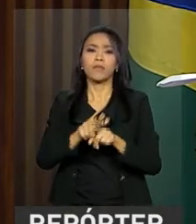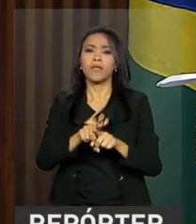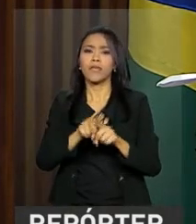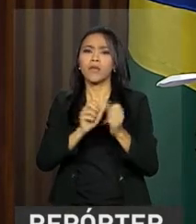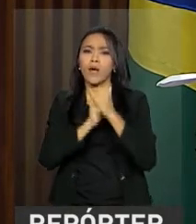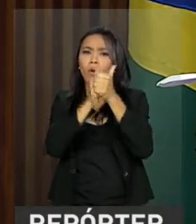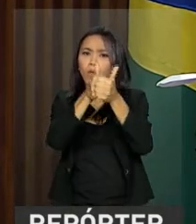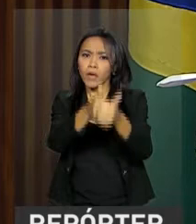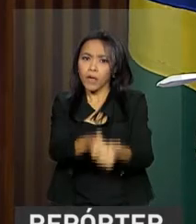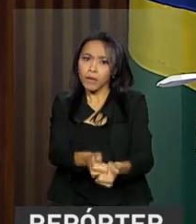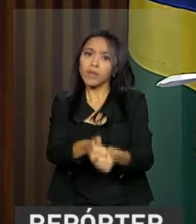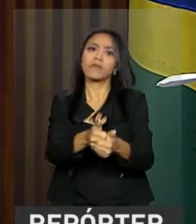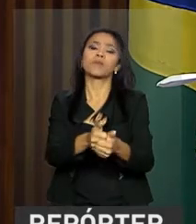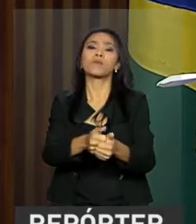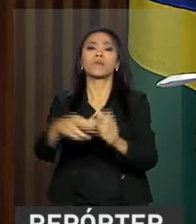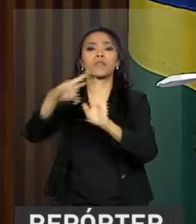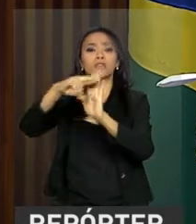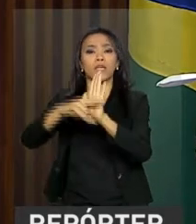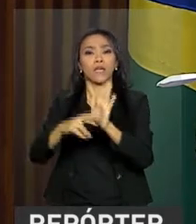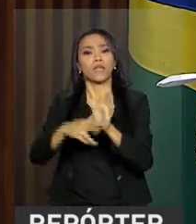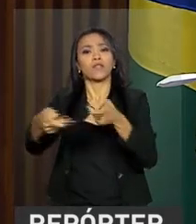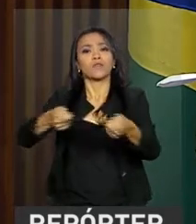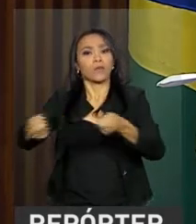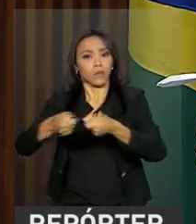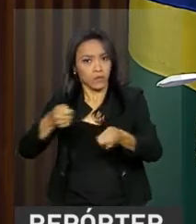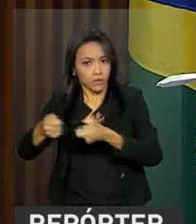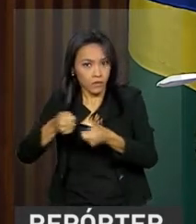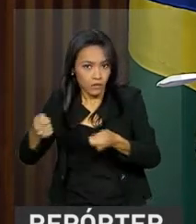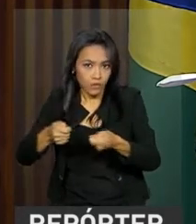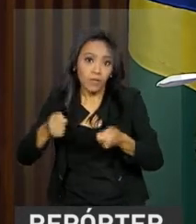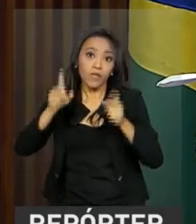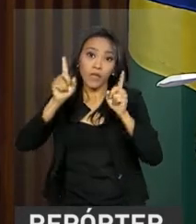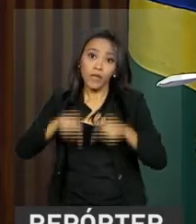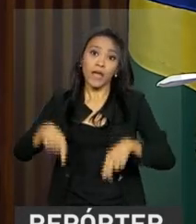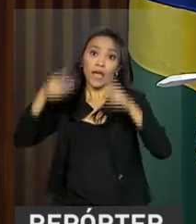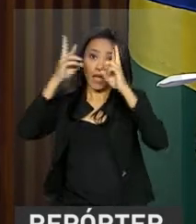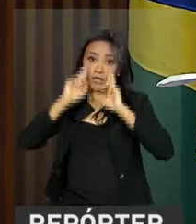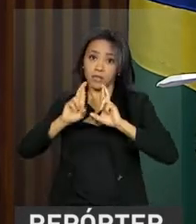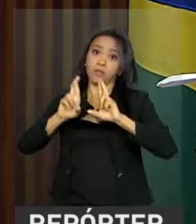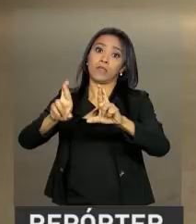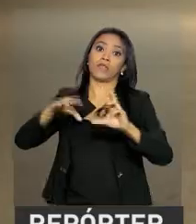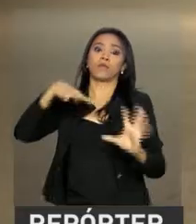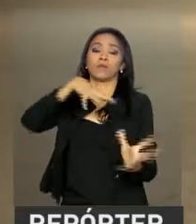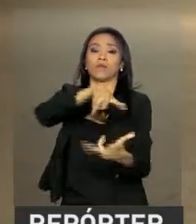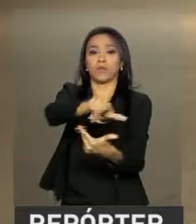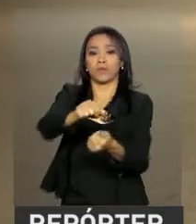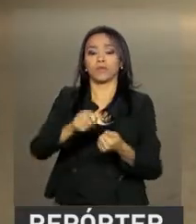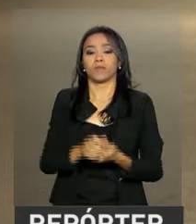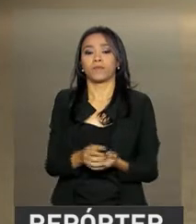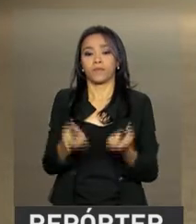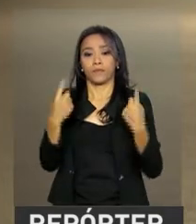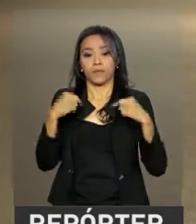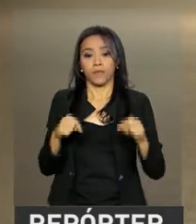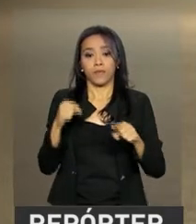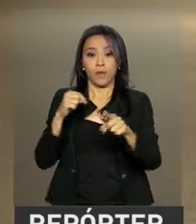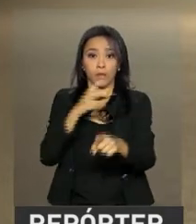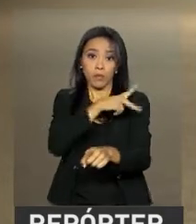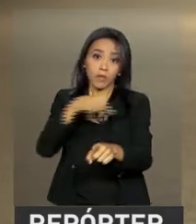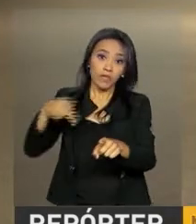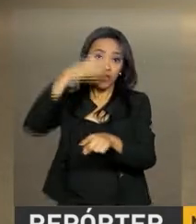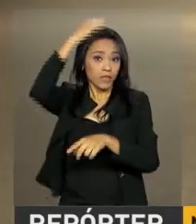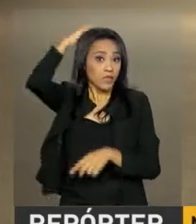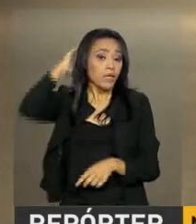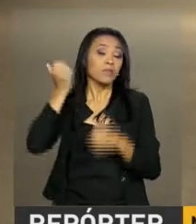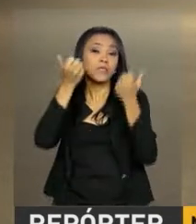de controle dos mais respeitados do mundo o presidente michel temer destacou também